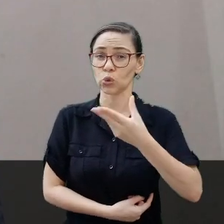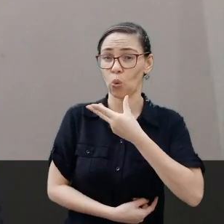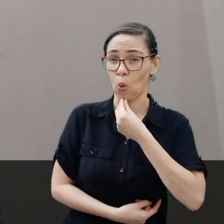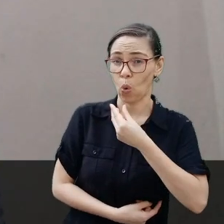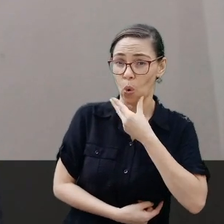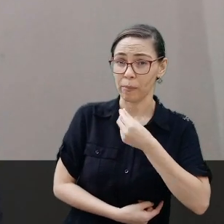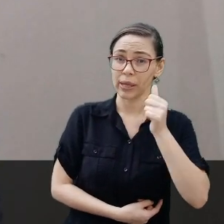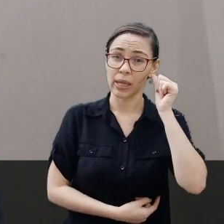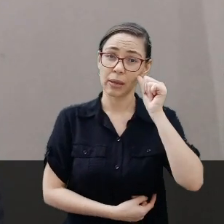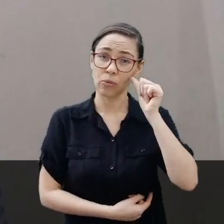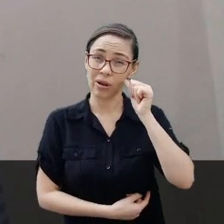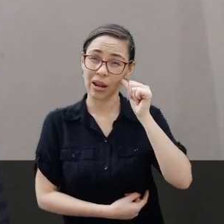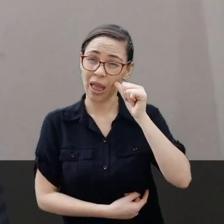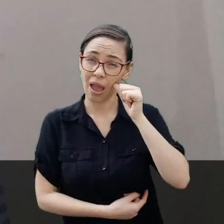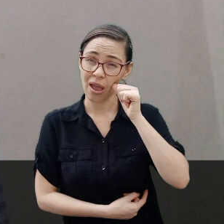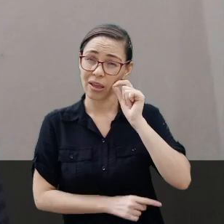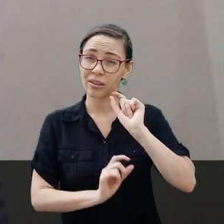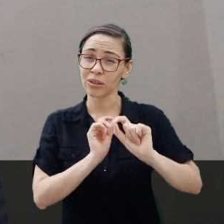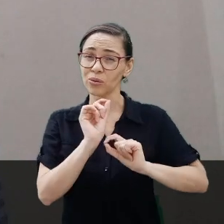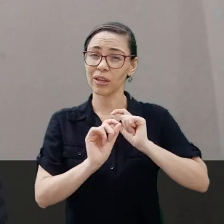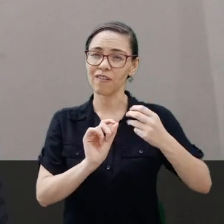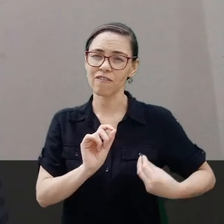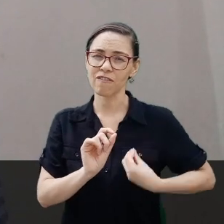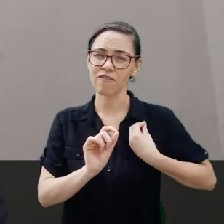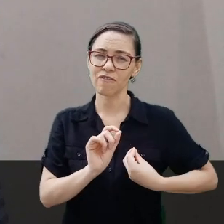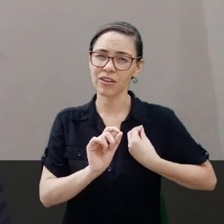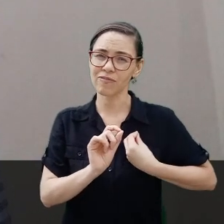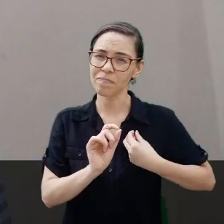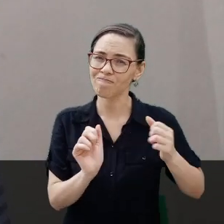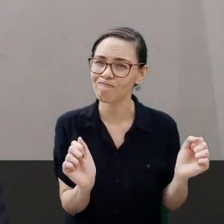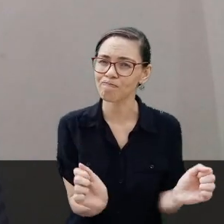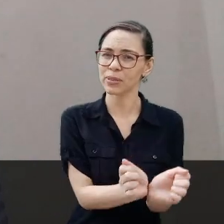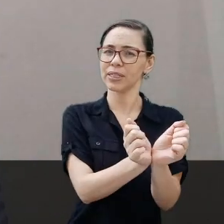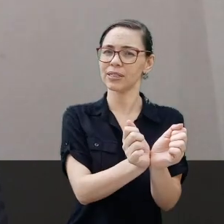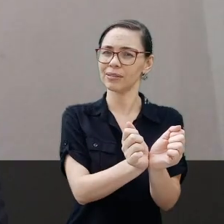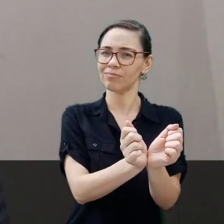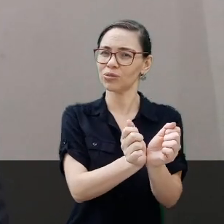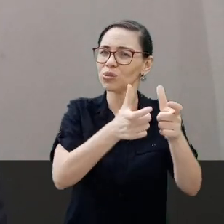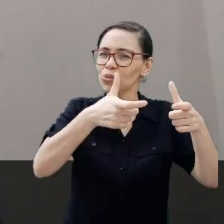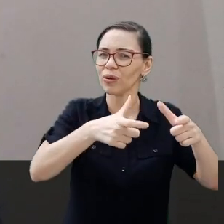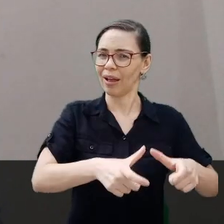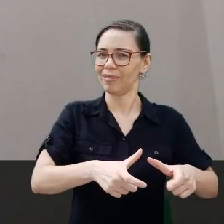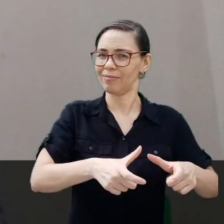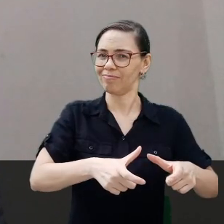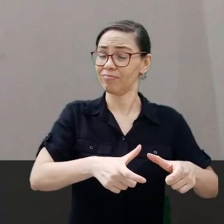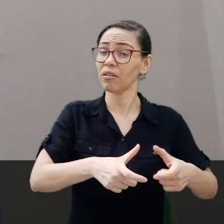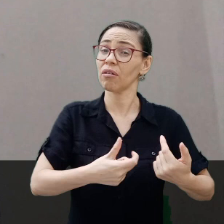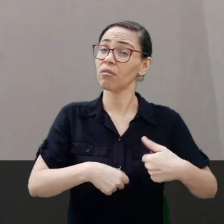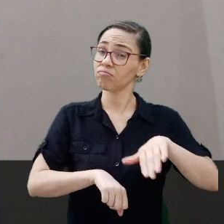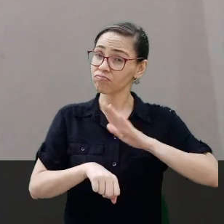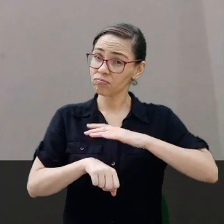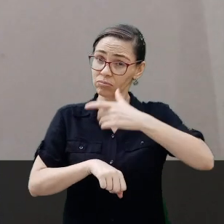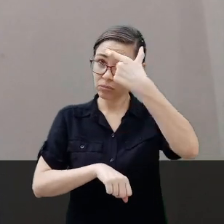do encarceramento e o aprisionamento das vidas pretas no Brasil. Falo no lugar como